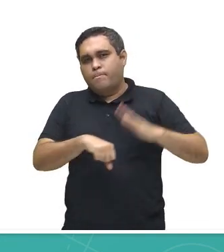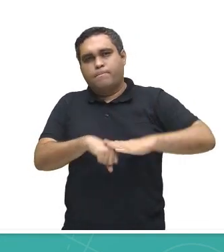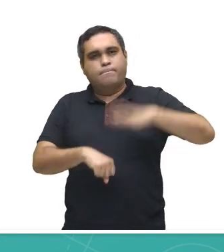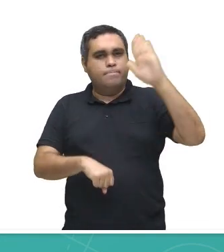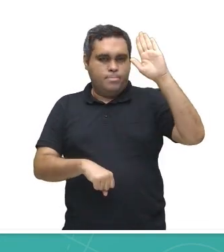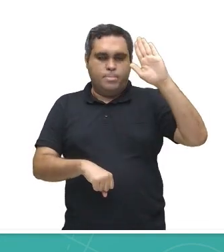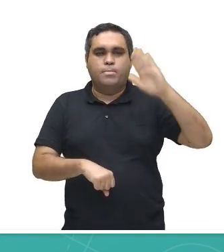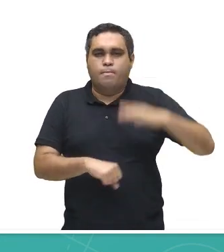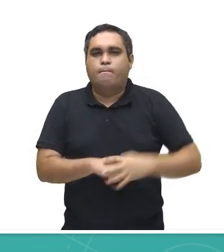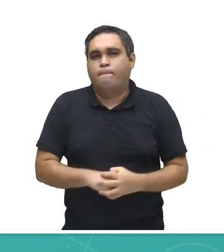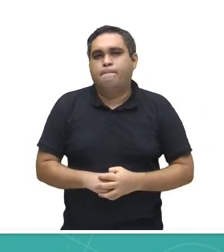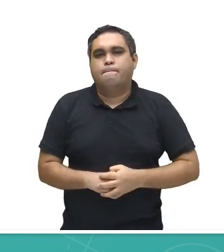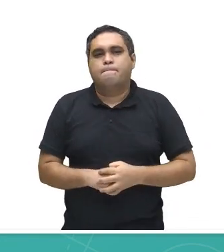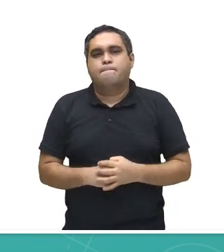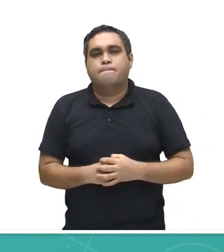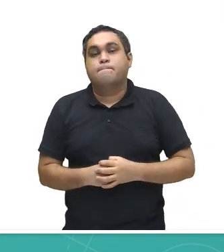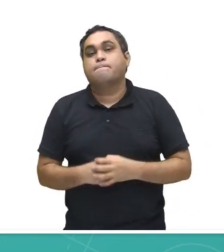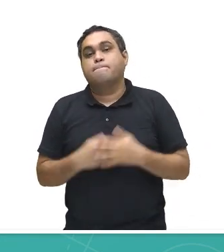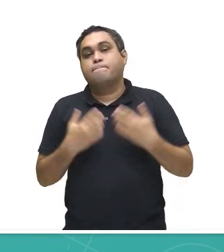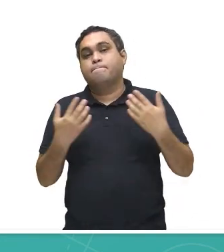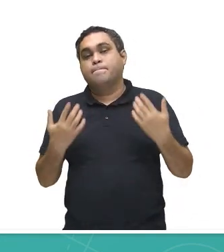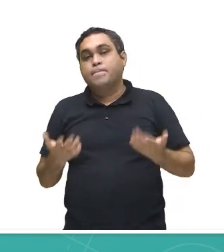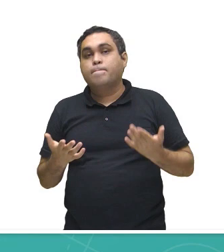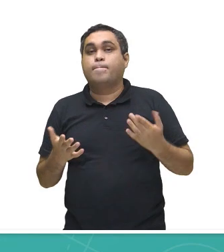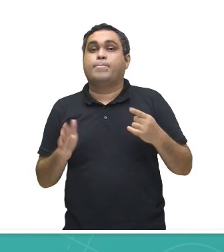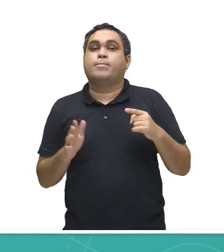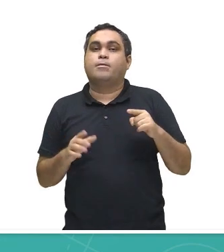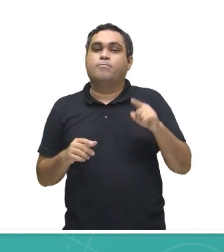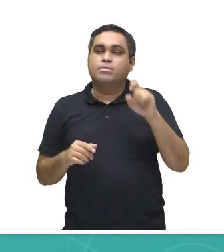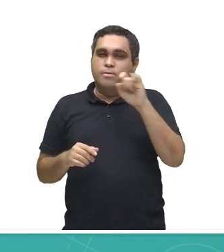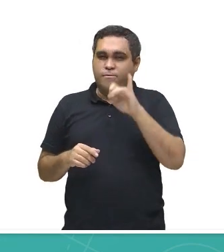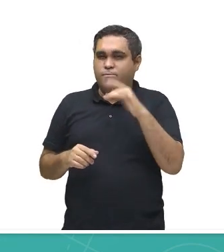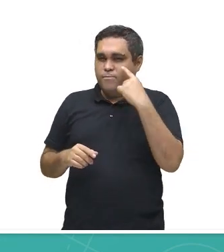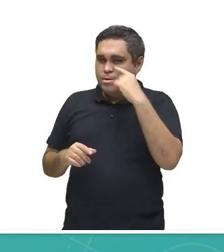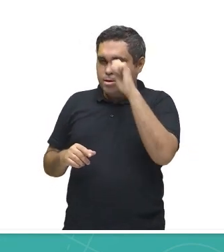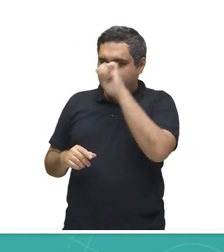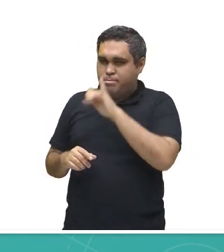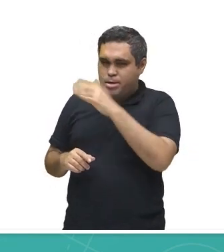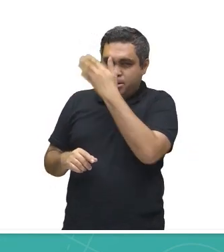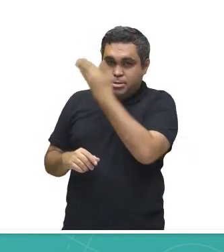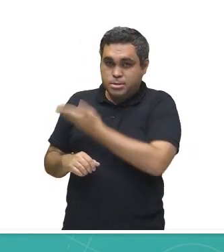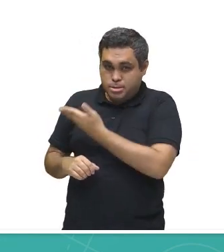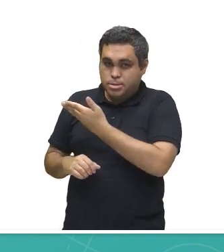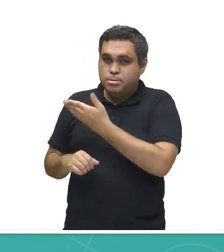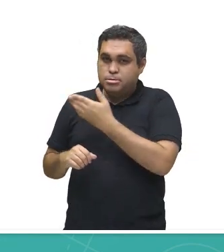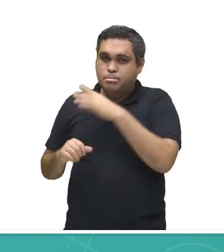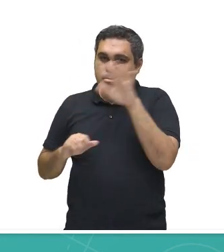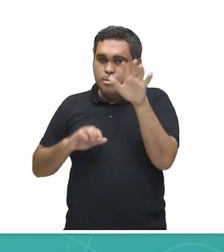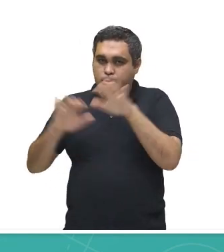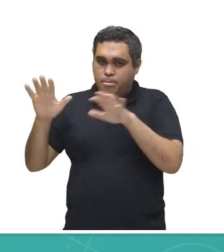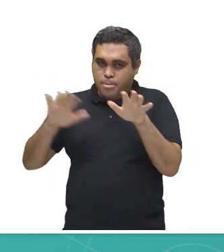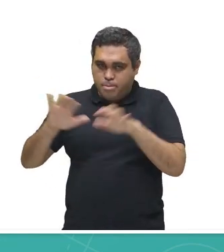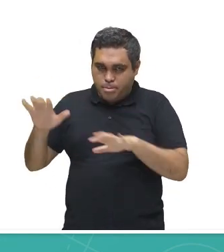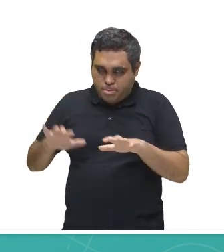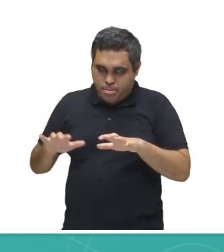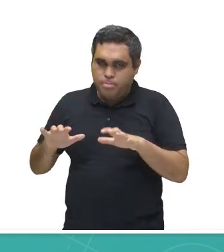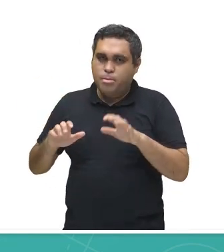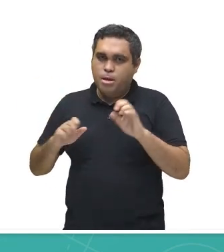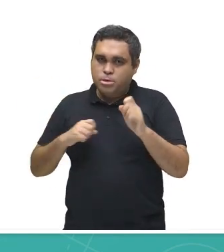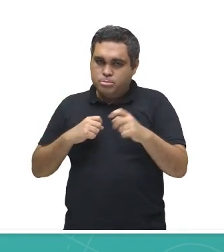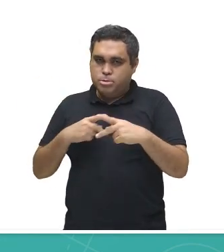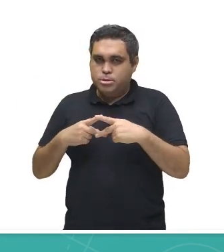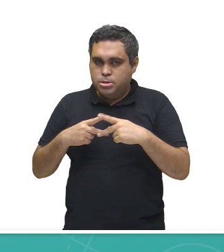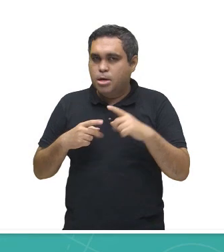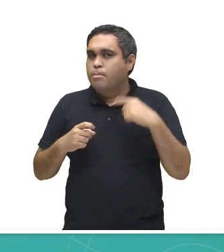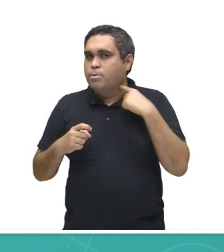territorial, tá certo? Então, ao analisar esse mapa, né, que significa aí que é a divisão político-administrativa e